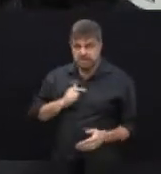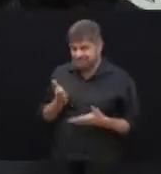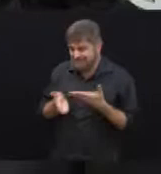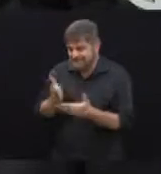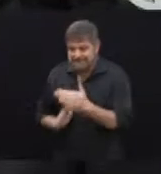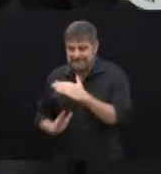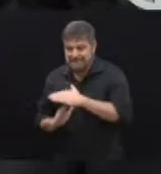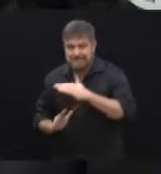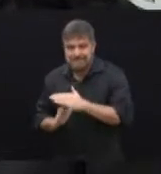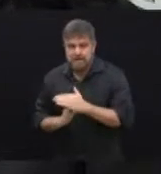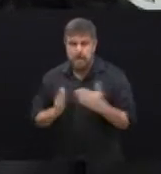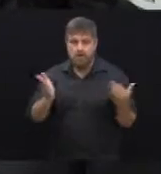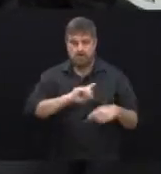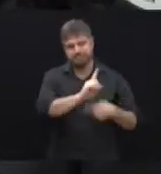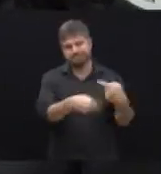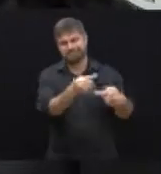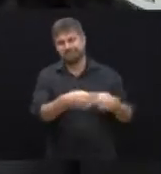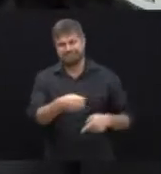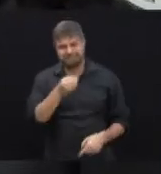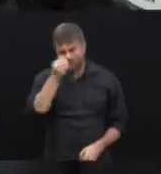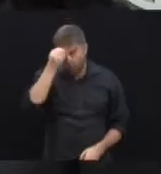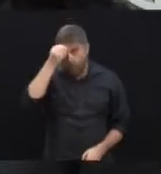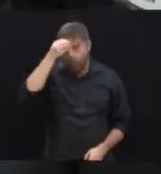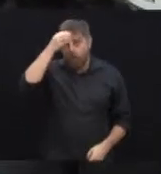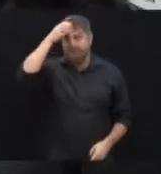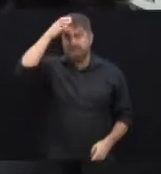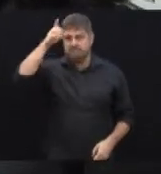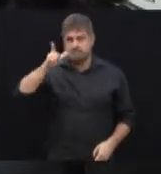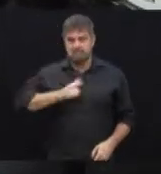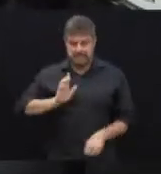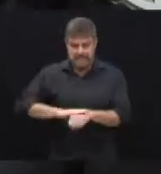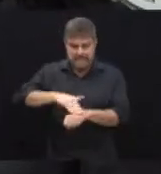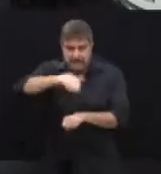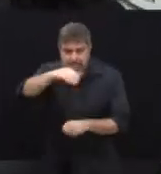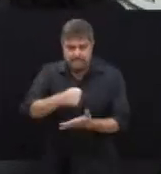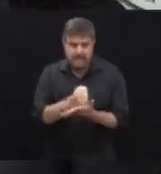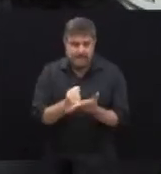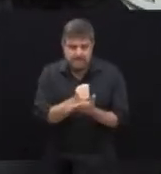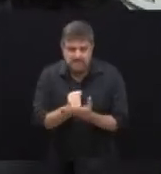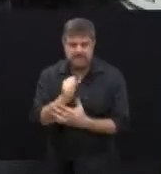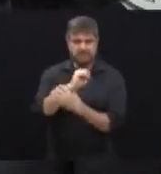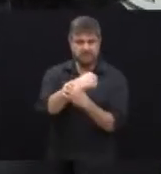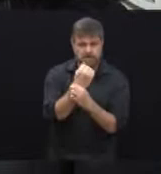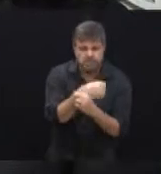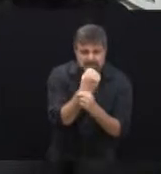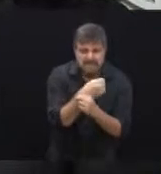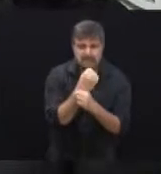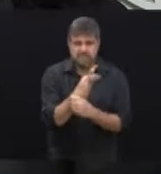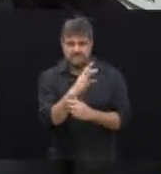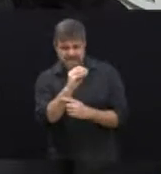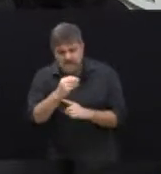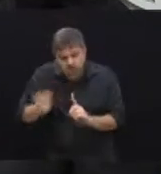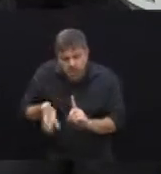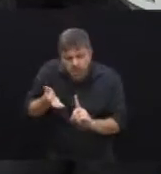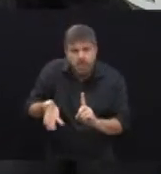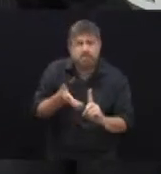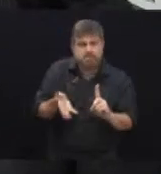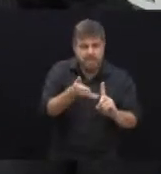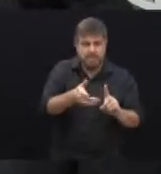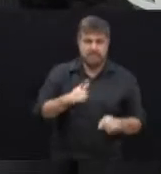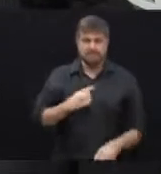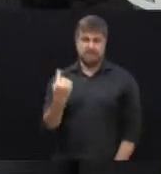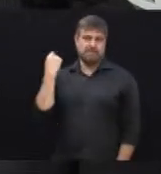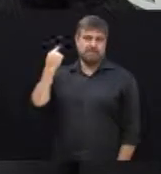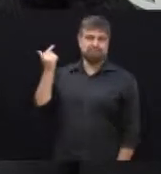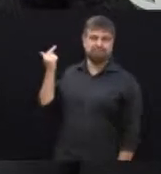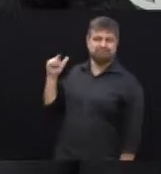limitado do que ele é hoje. Hoje nós temos muito mais conhecimento, mais medicamentos, a gente investe muito mais em fisioterapia, terapia ocupacional.